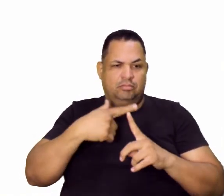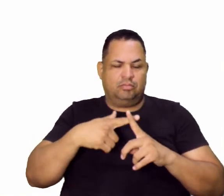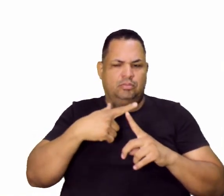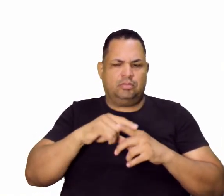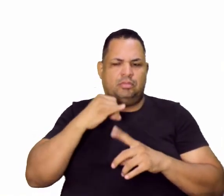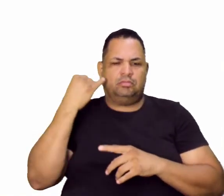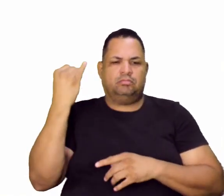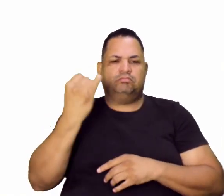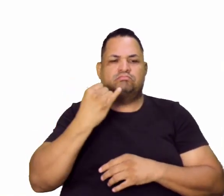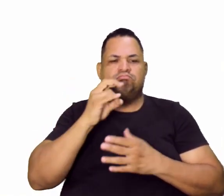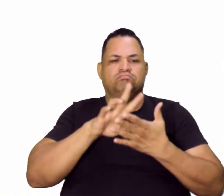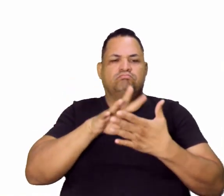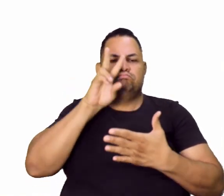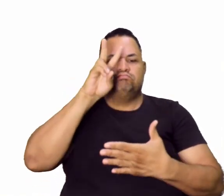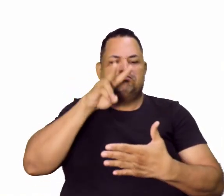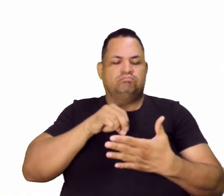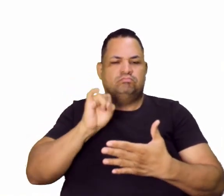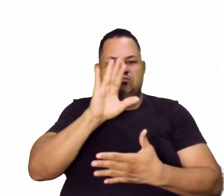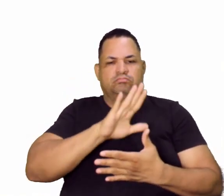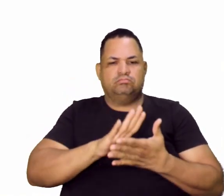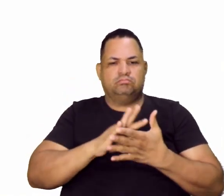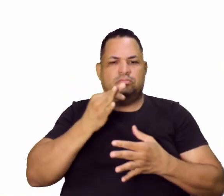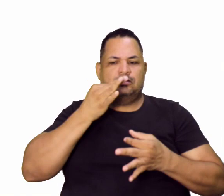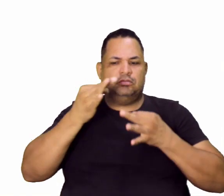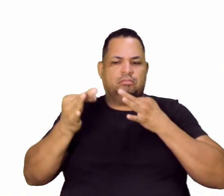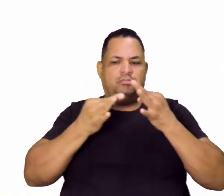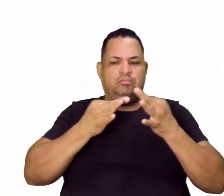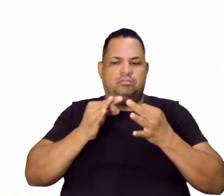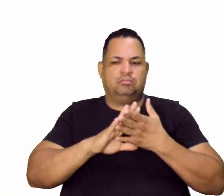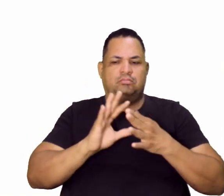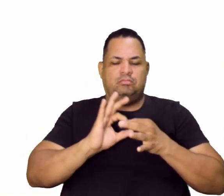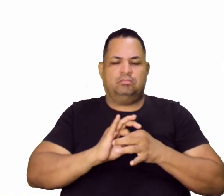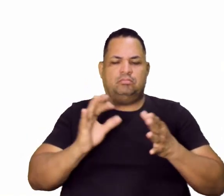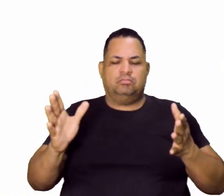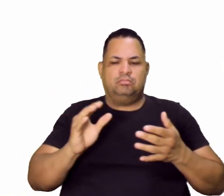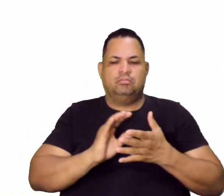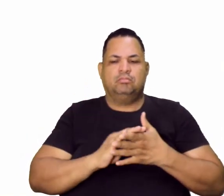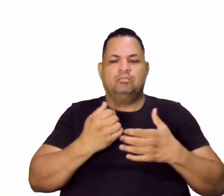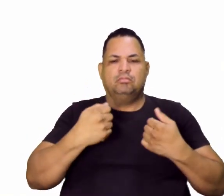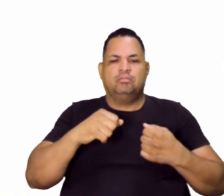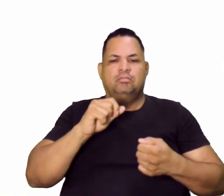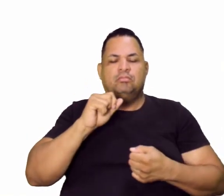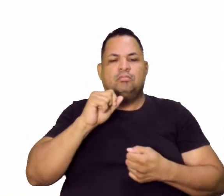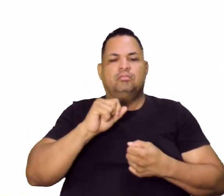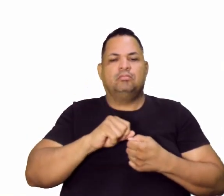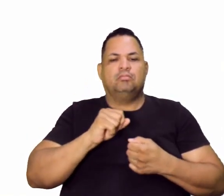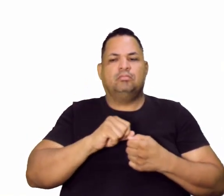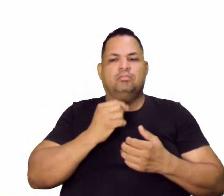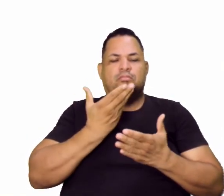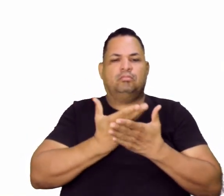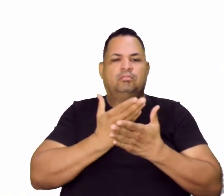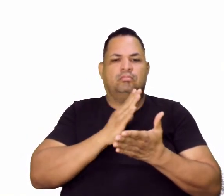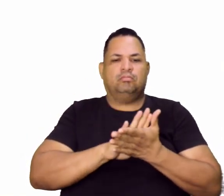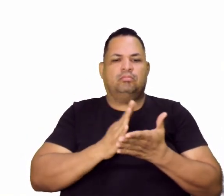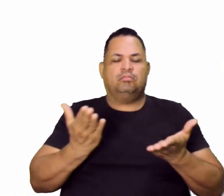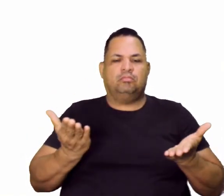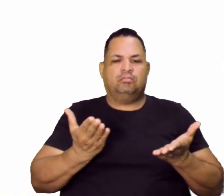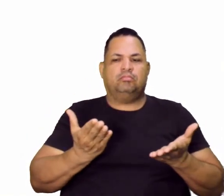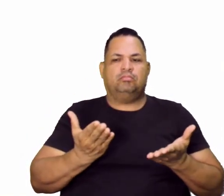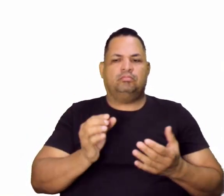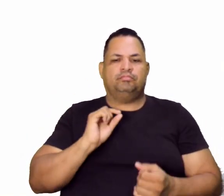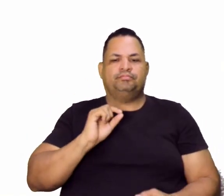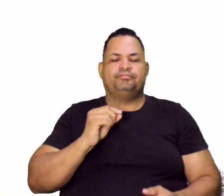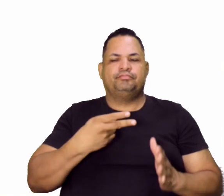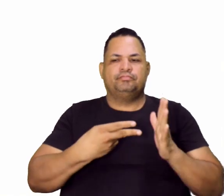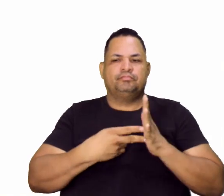uma argumentação livre para você. Você pode fazer aí a sua interpretação sobre o